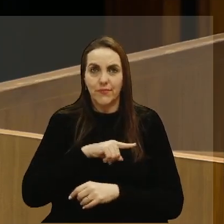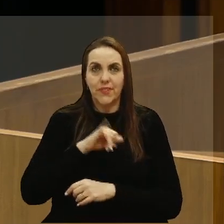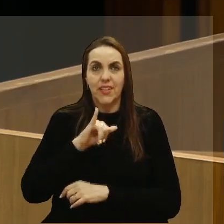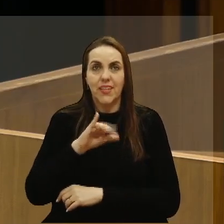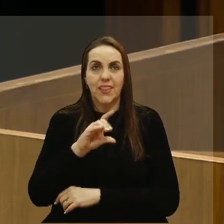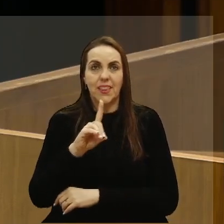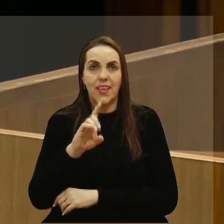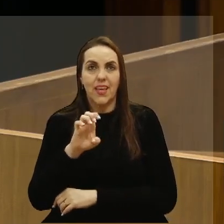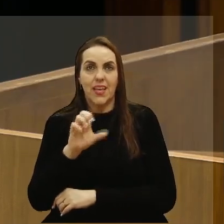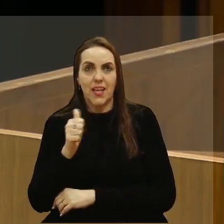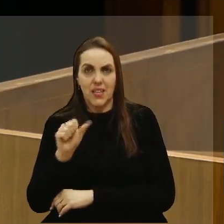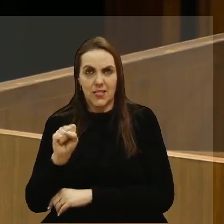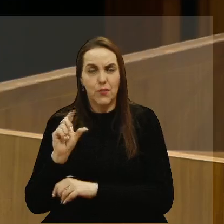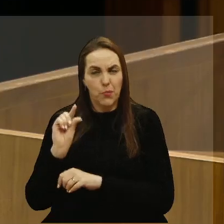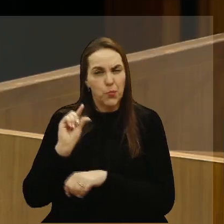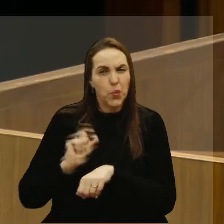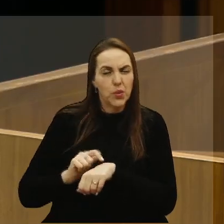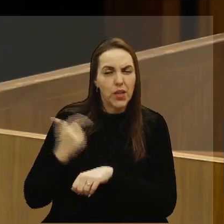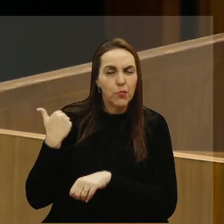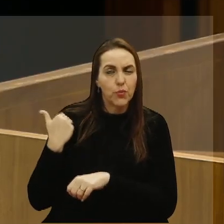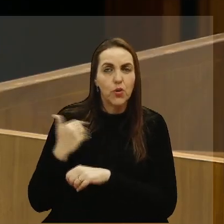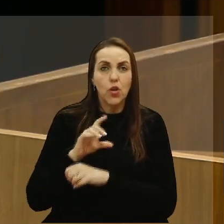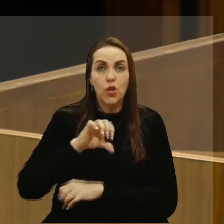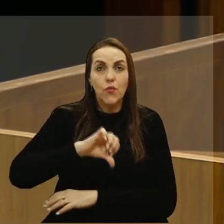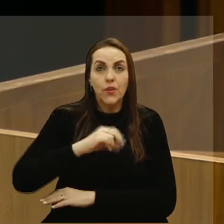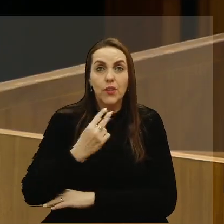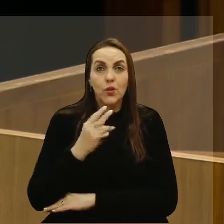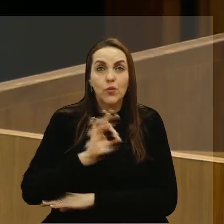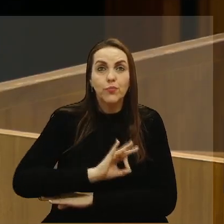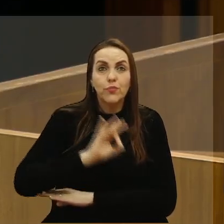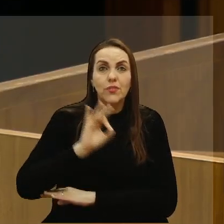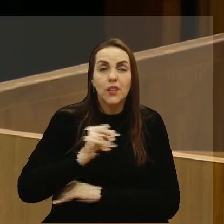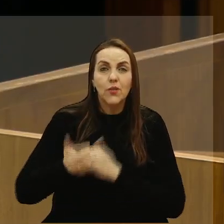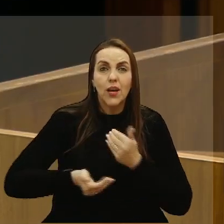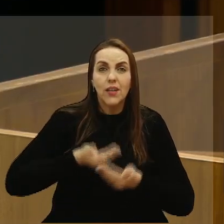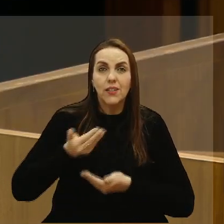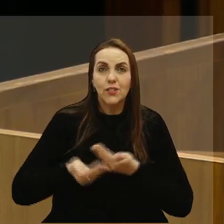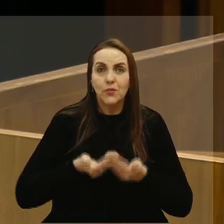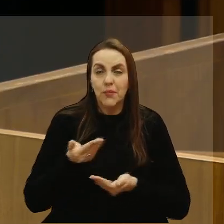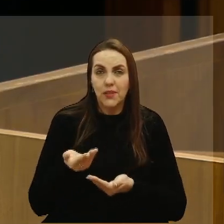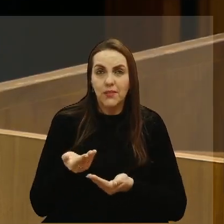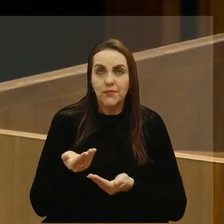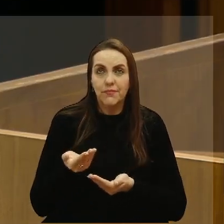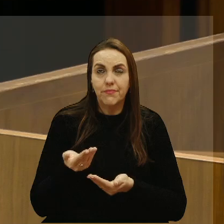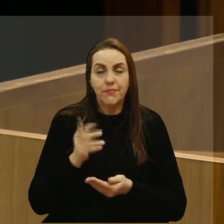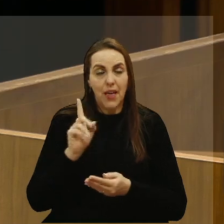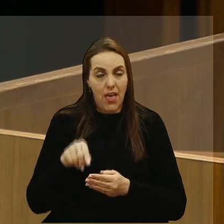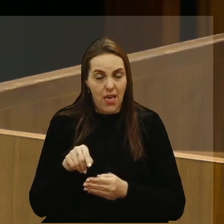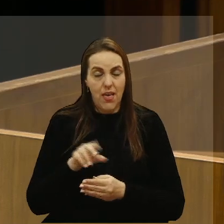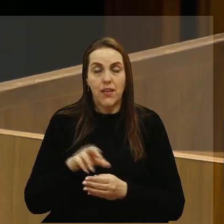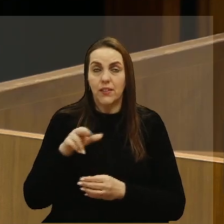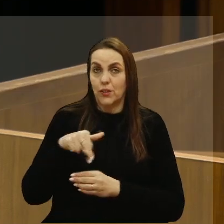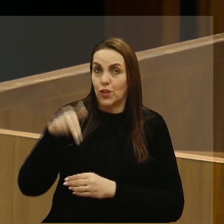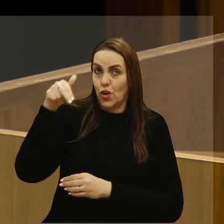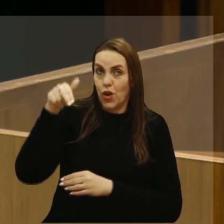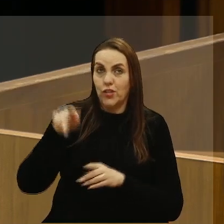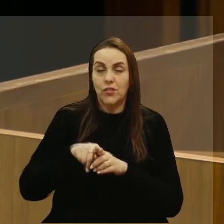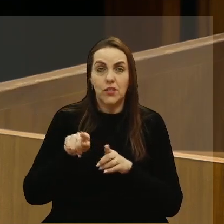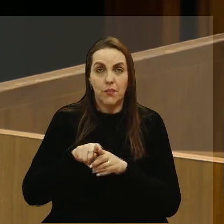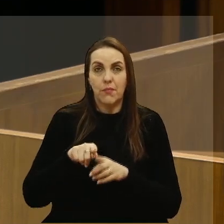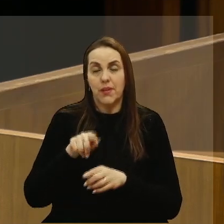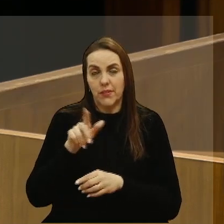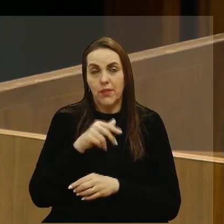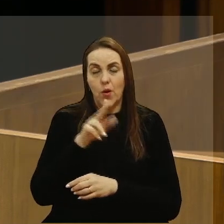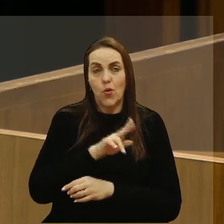IDEAS recentemente, 92% do atendimento, tanto na Zona Norte, na UPA Central, são